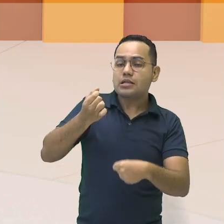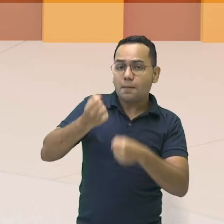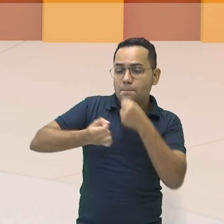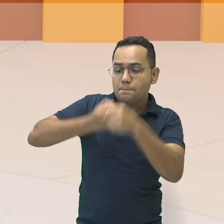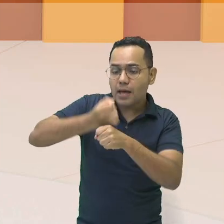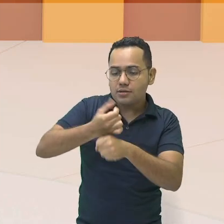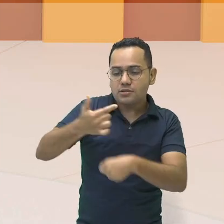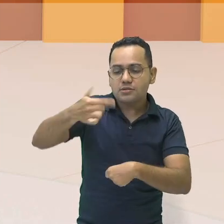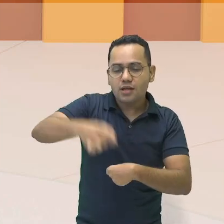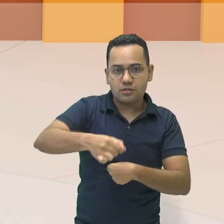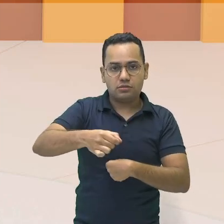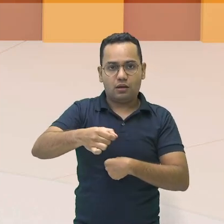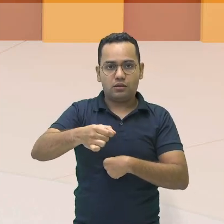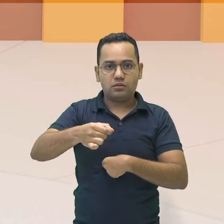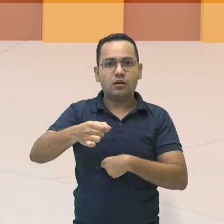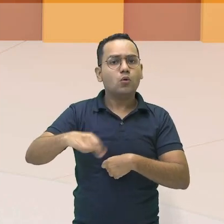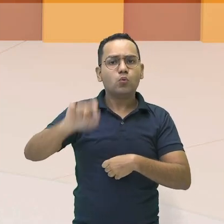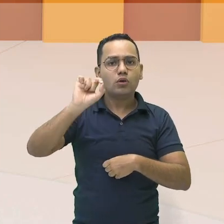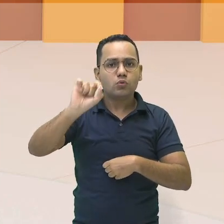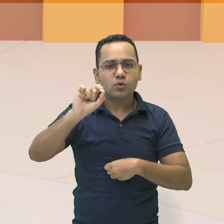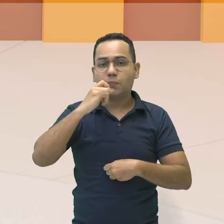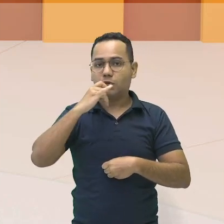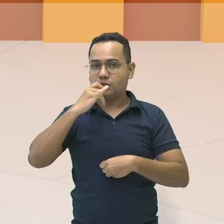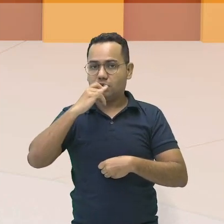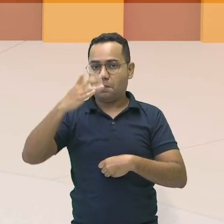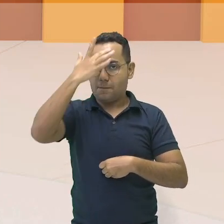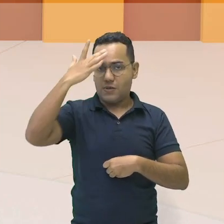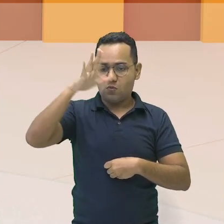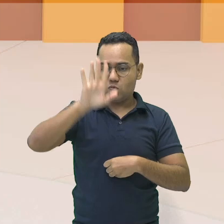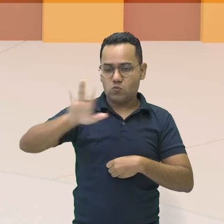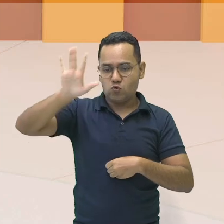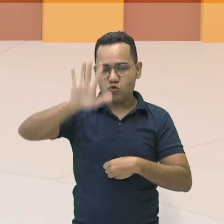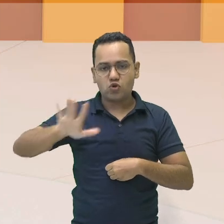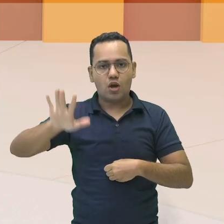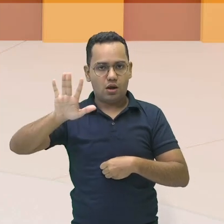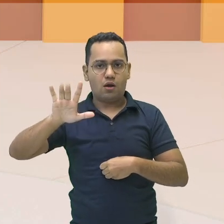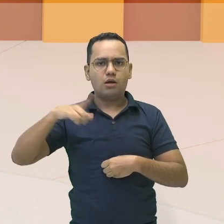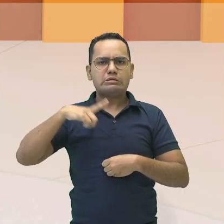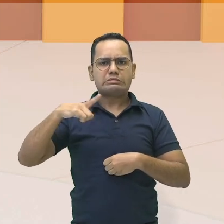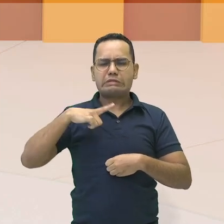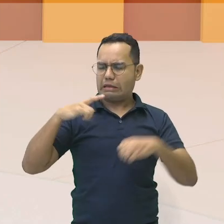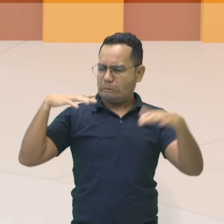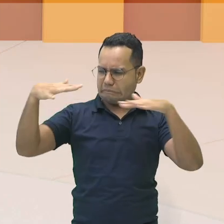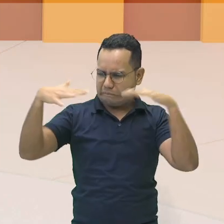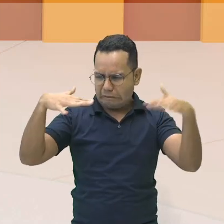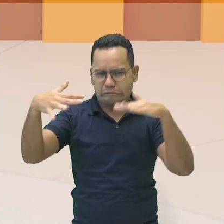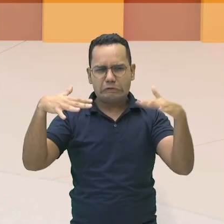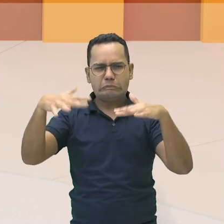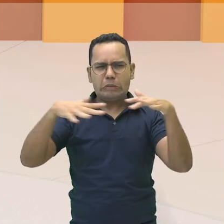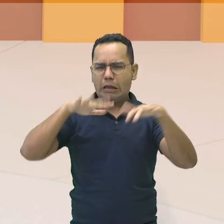as interferências humanas nos ecossistemas, através, em especial, das atividades econômicas,